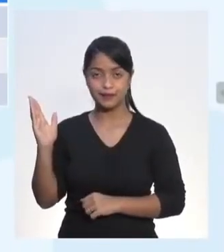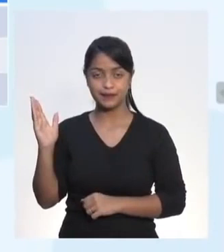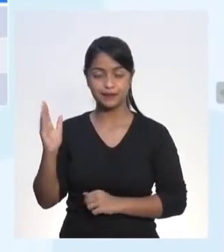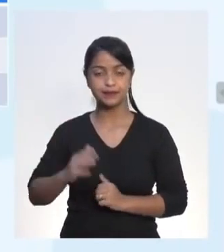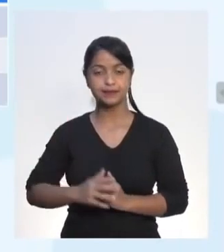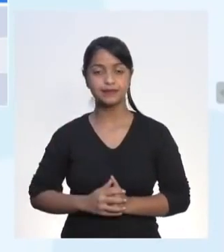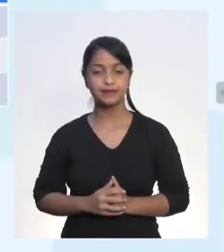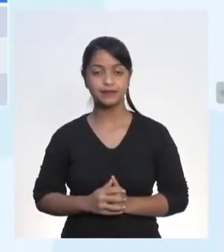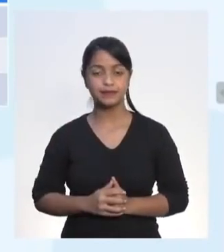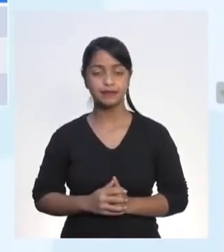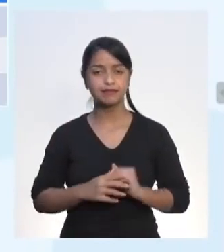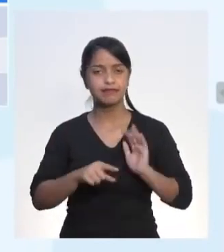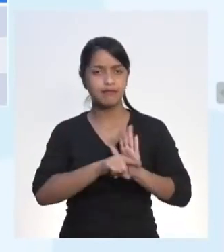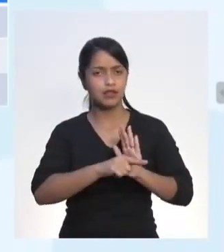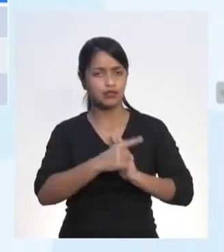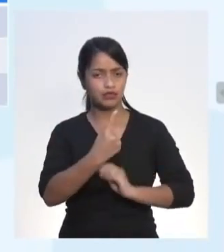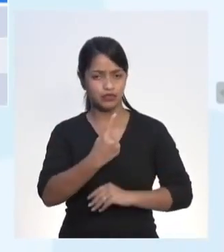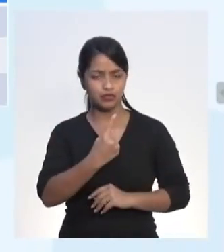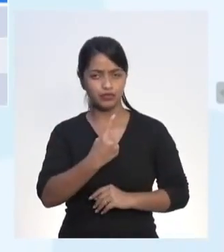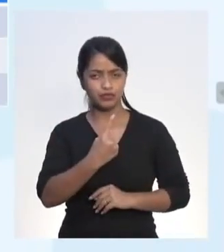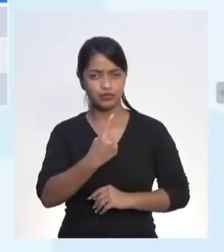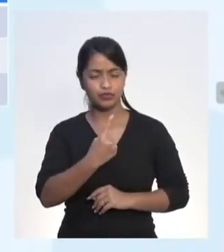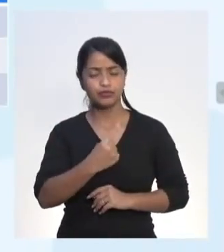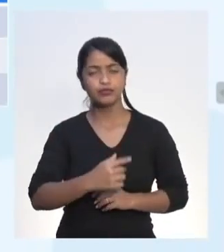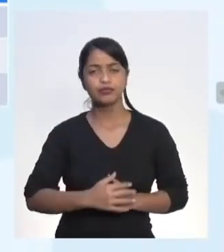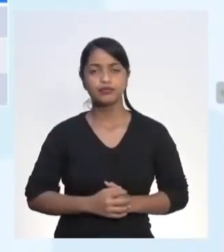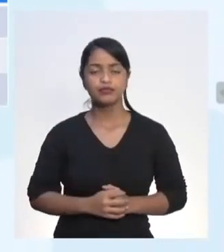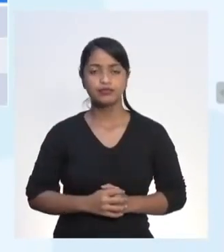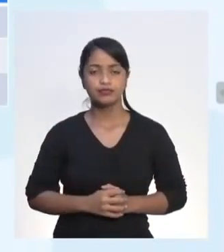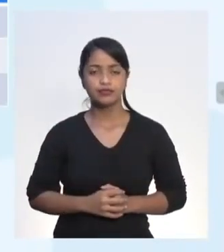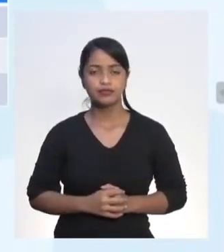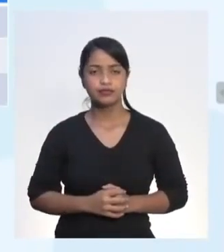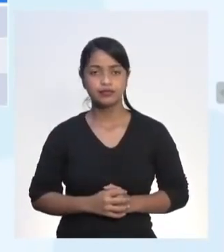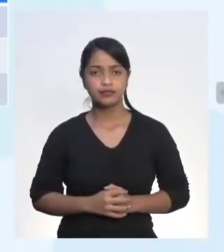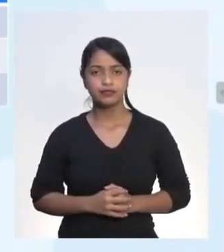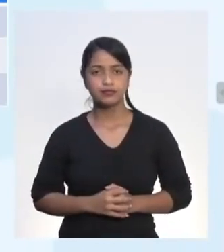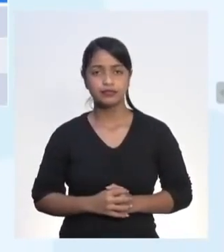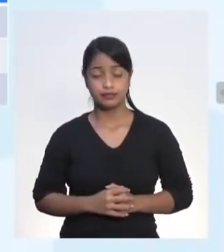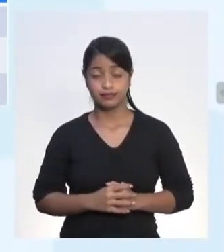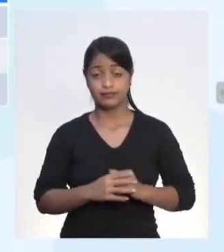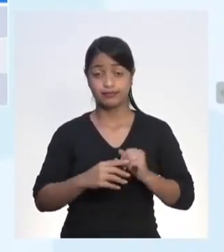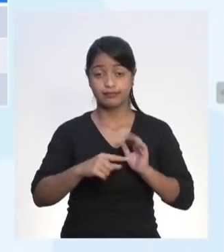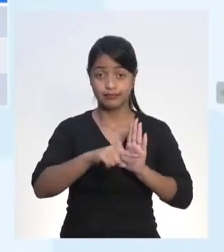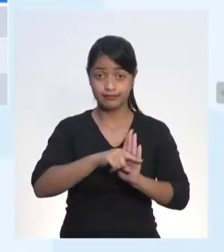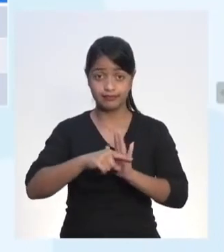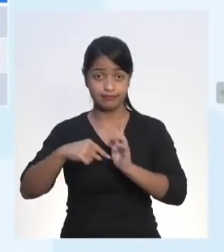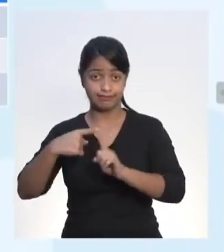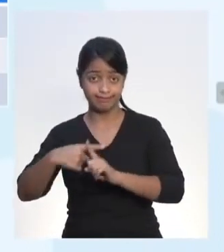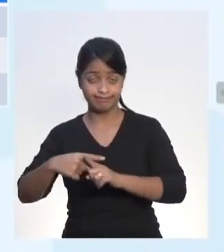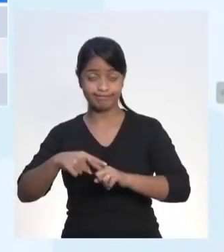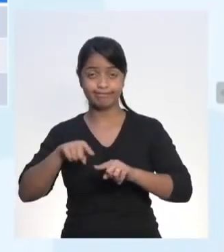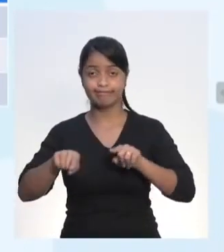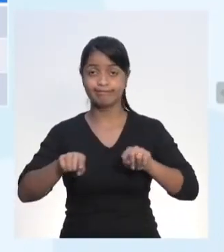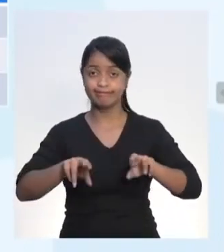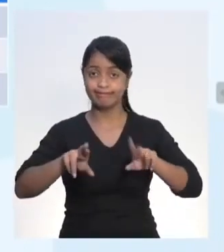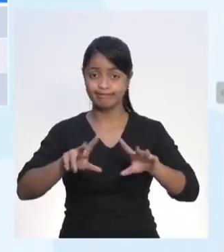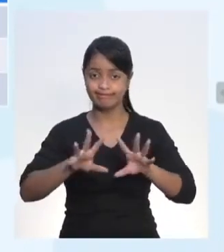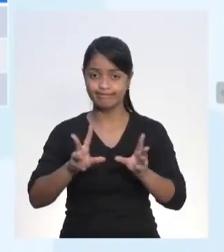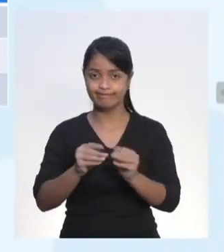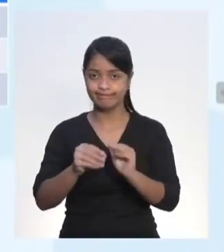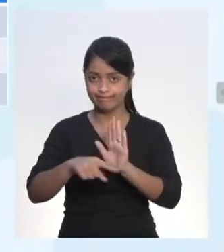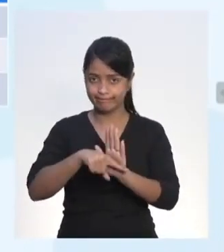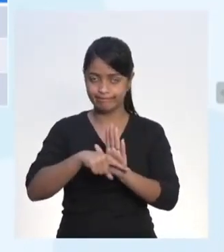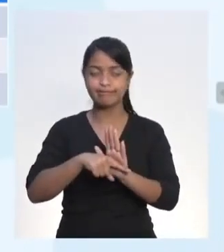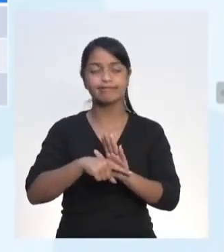tenho um negativo. No caso aqui, eu tenho sinais opostos, então vai ficar negativo. E eu tenho 6 que eu